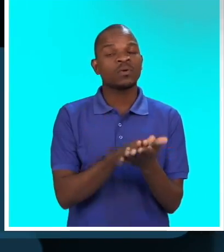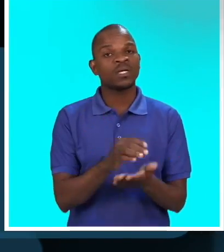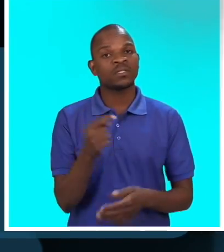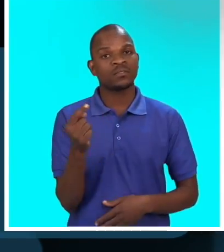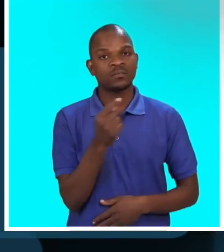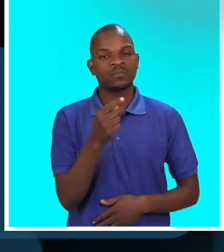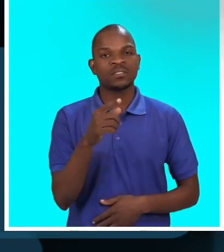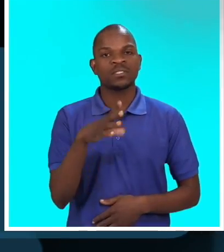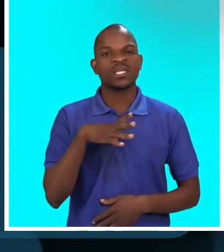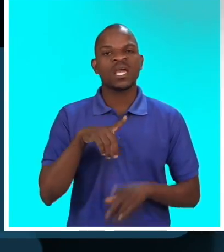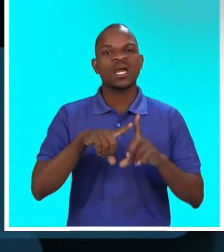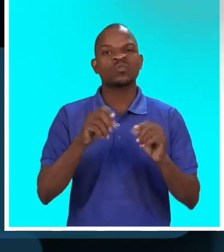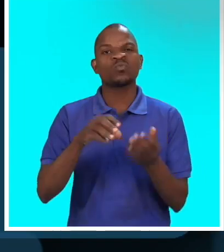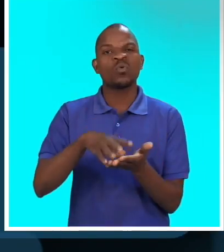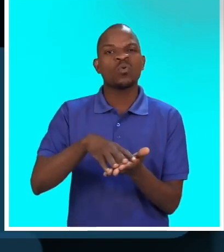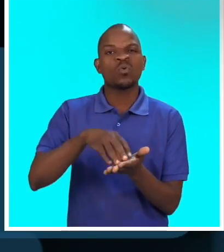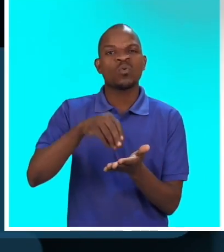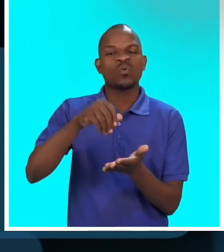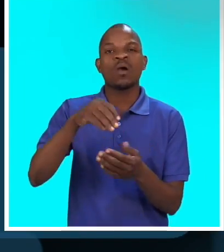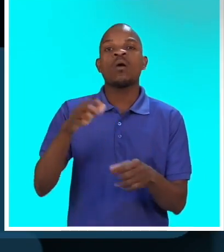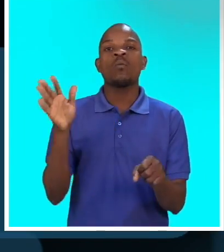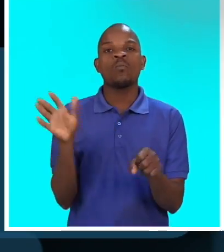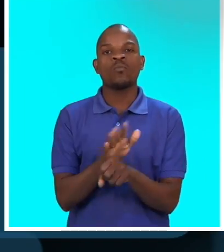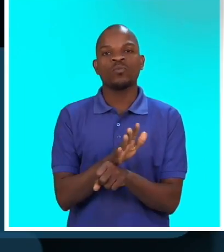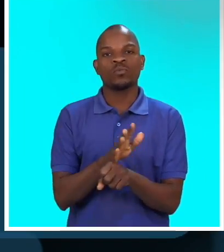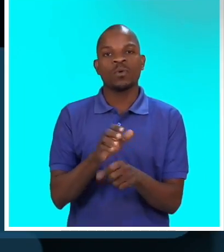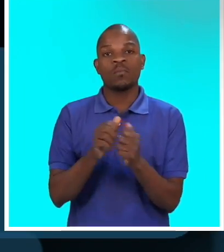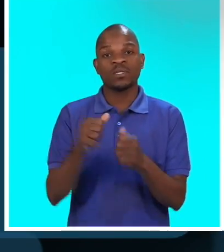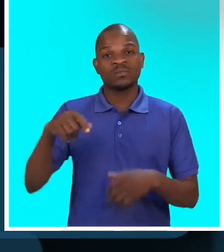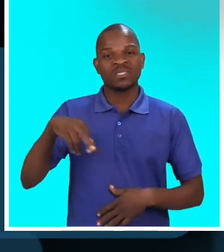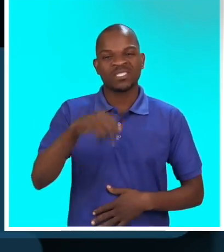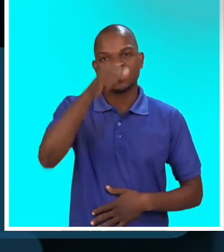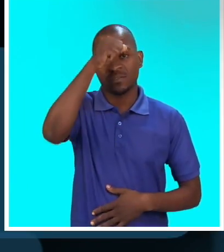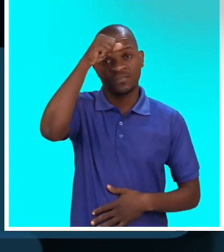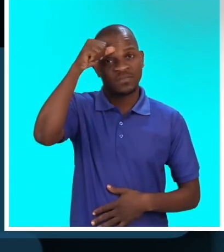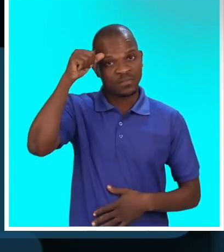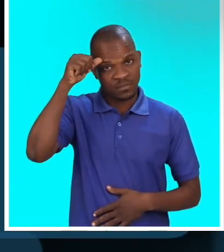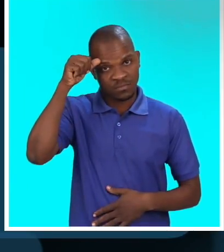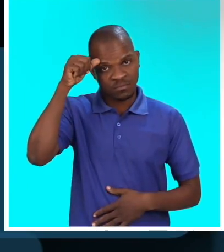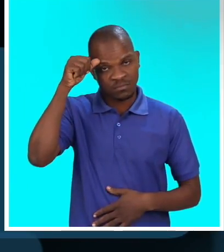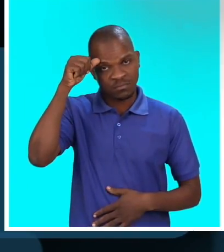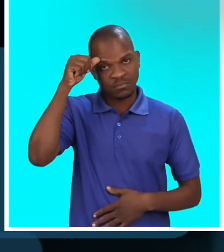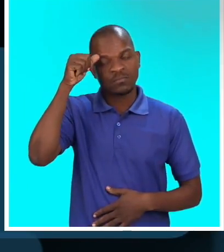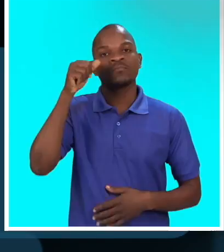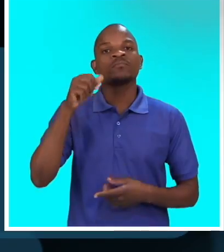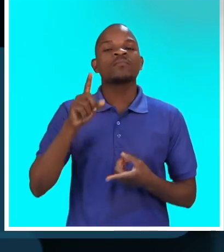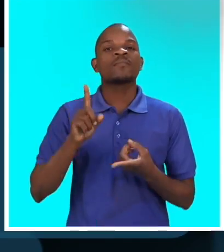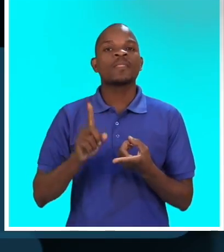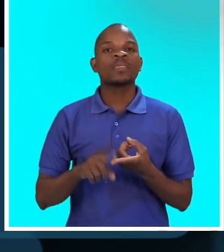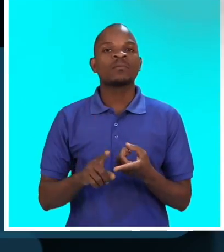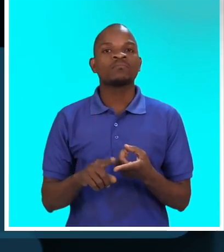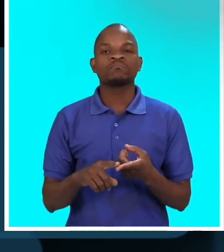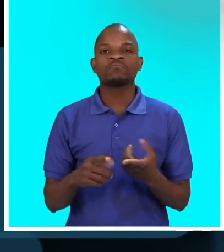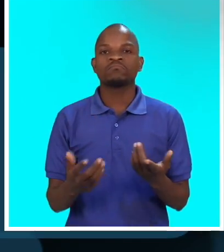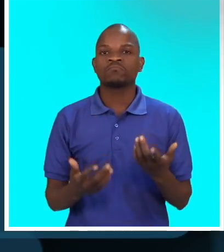Porque lá a locomoção é difícil. Há